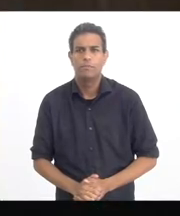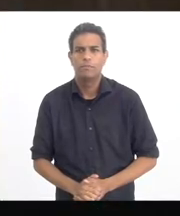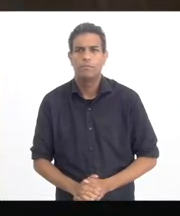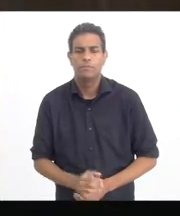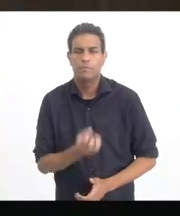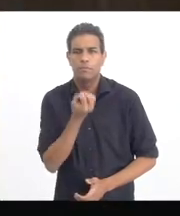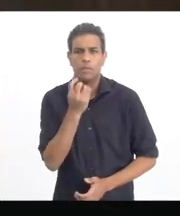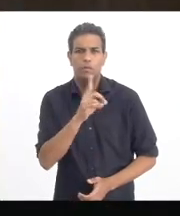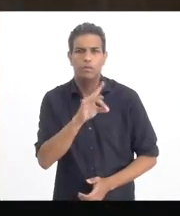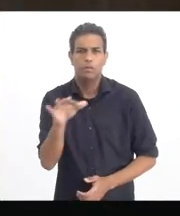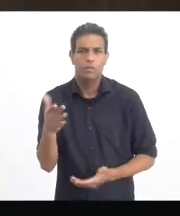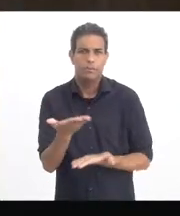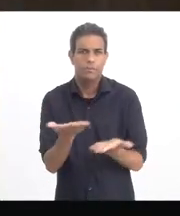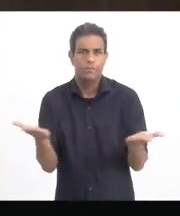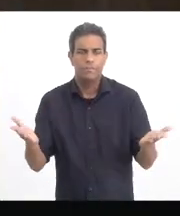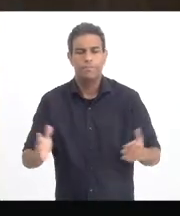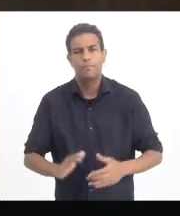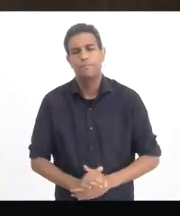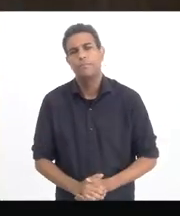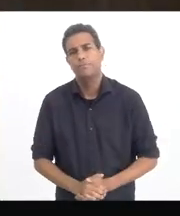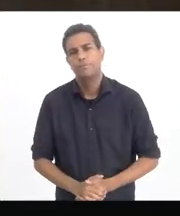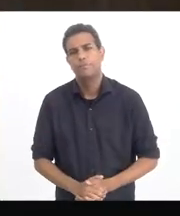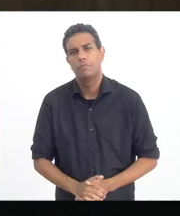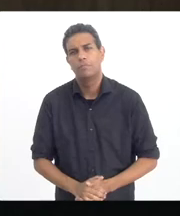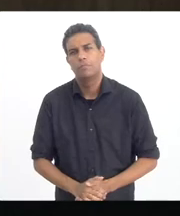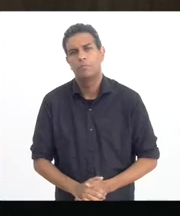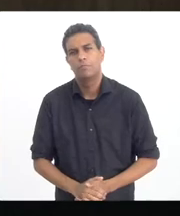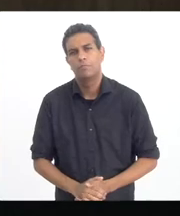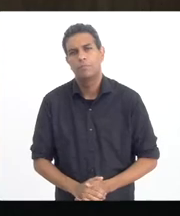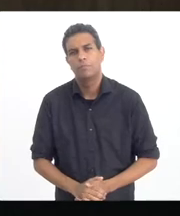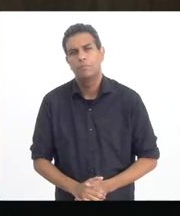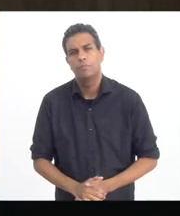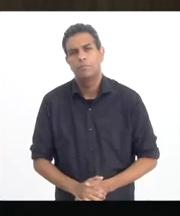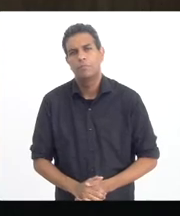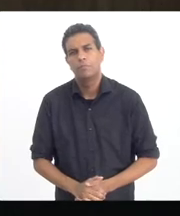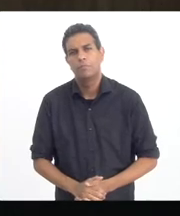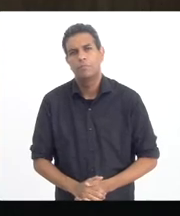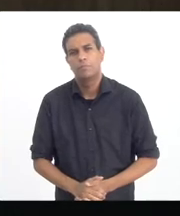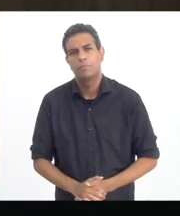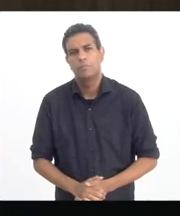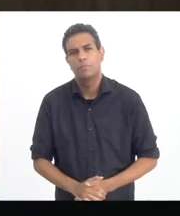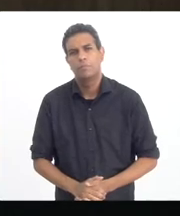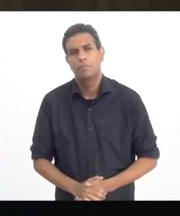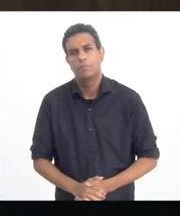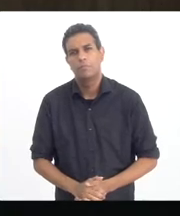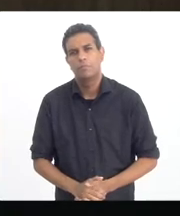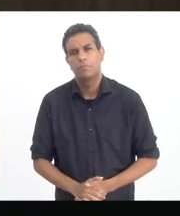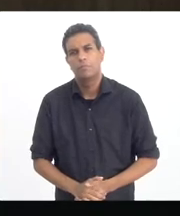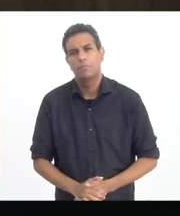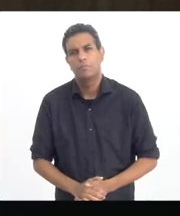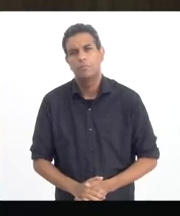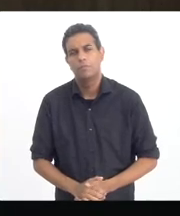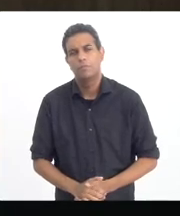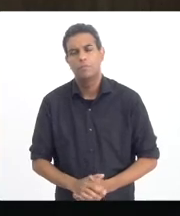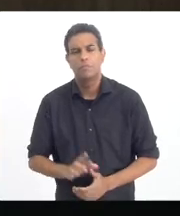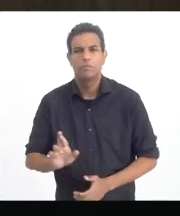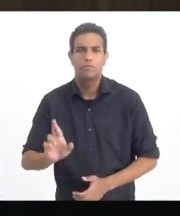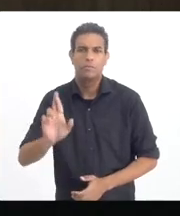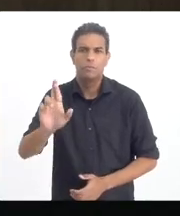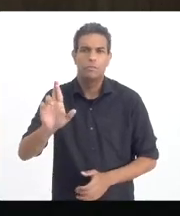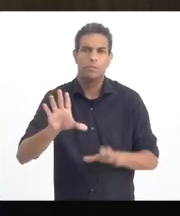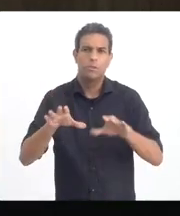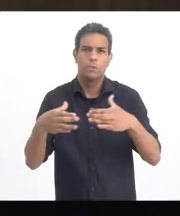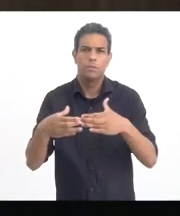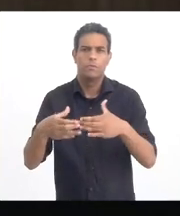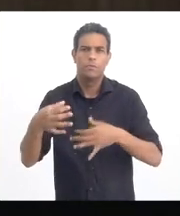todos. Venho representar não somente a Sinap como coordenador do Departamento